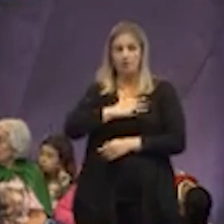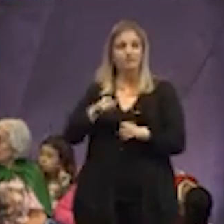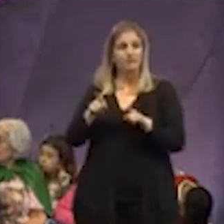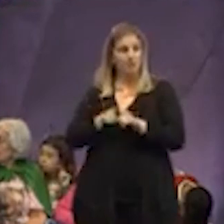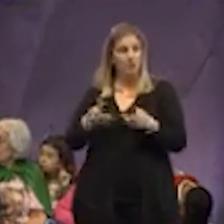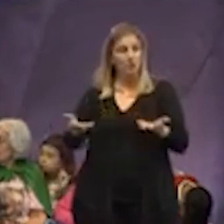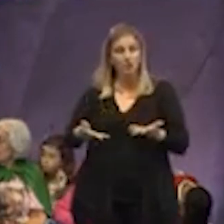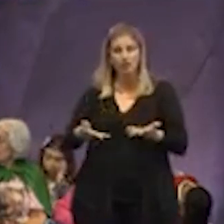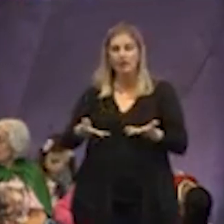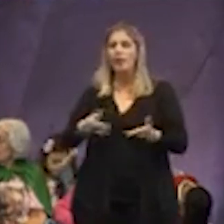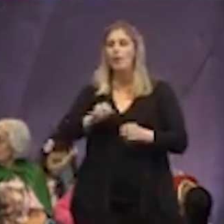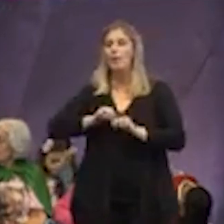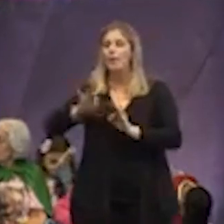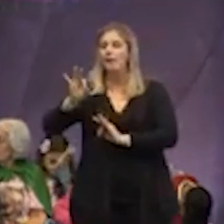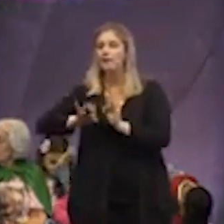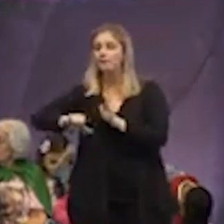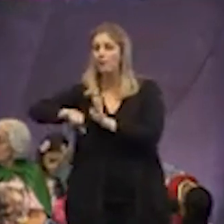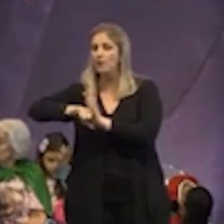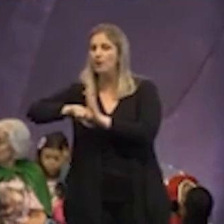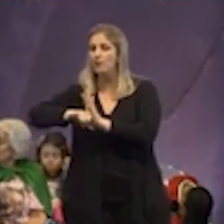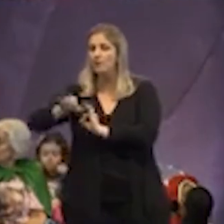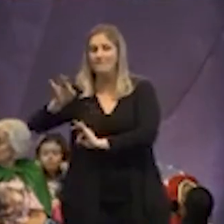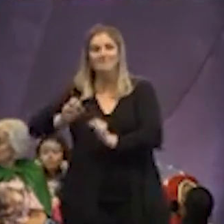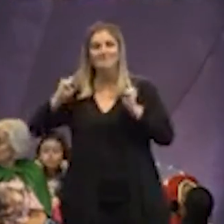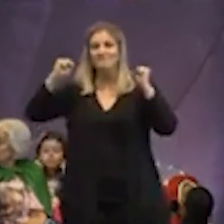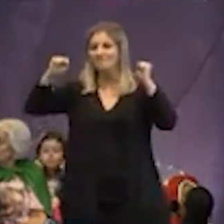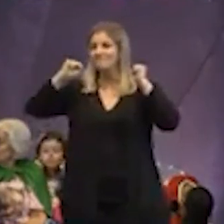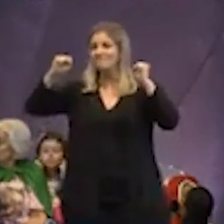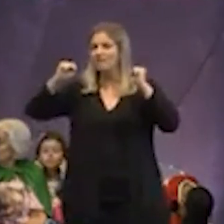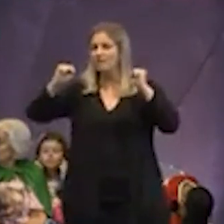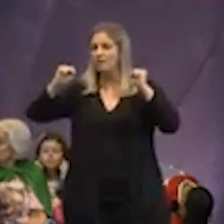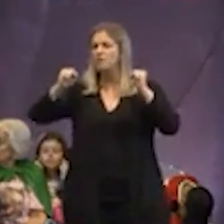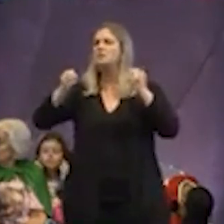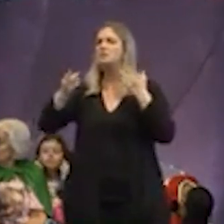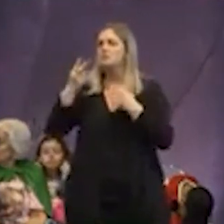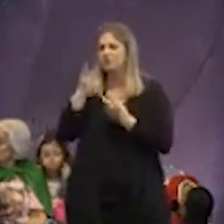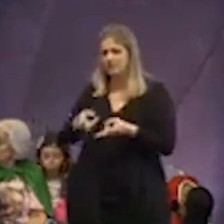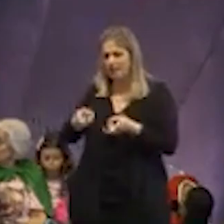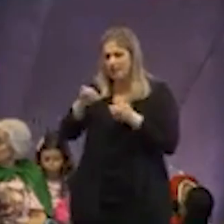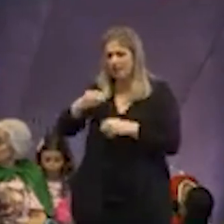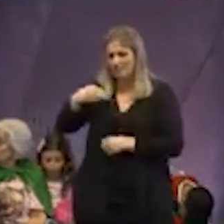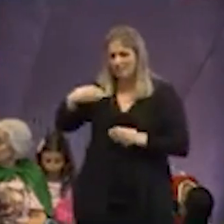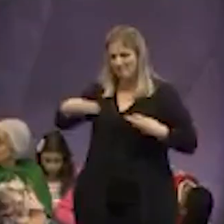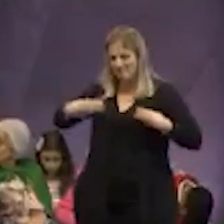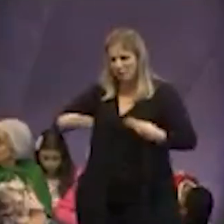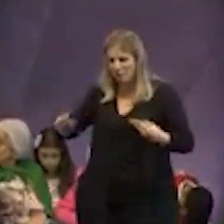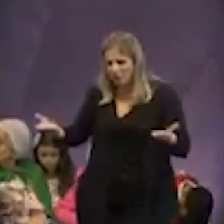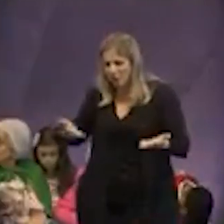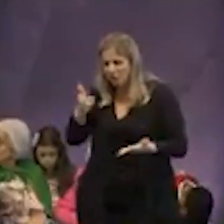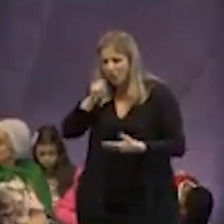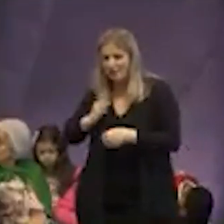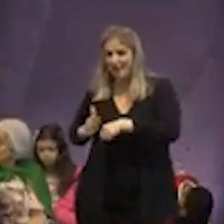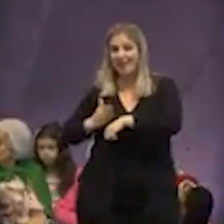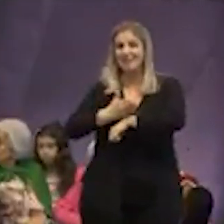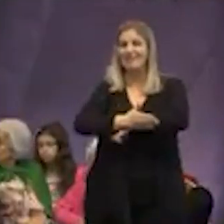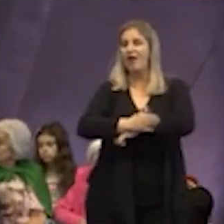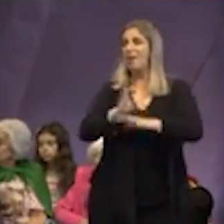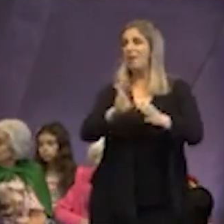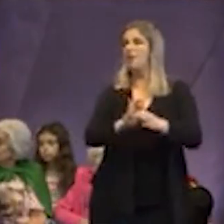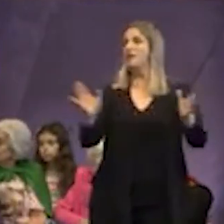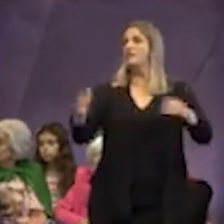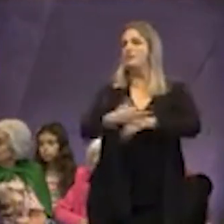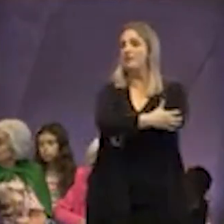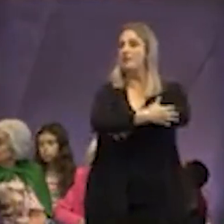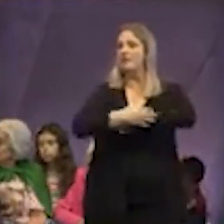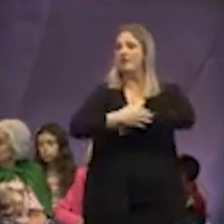O crime organizado. Será que é por isso que o ministro dele consegue entrar hoje numa favela sem ter segurança? Será que é por isso que